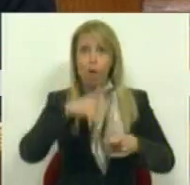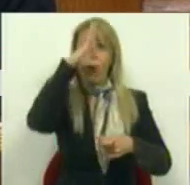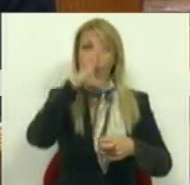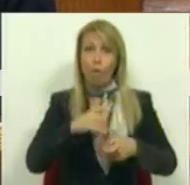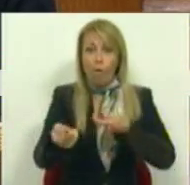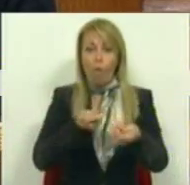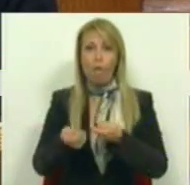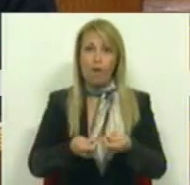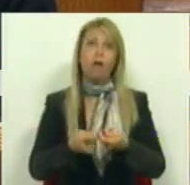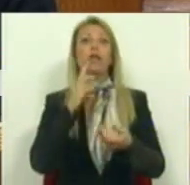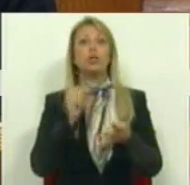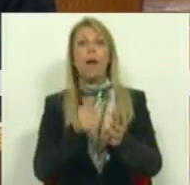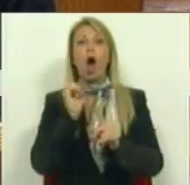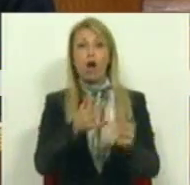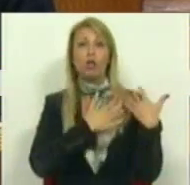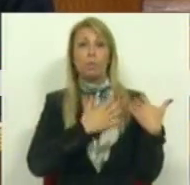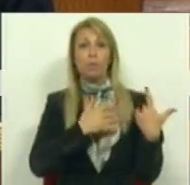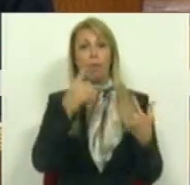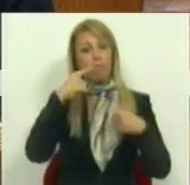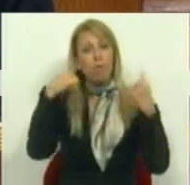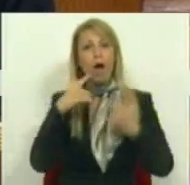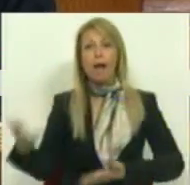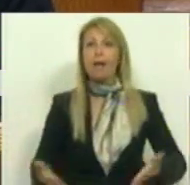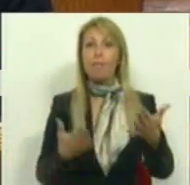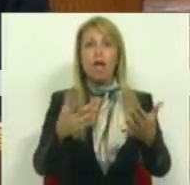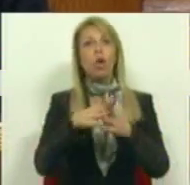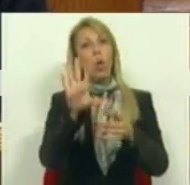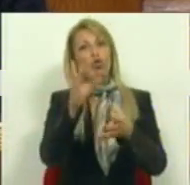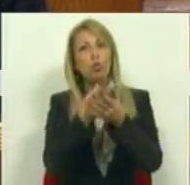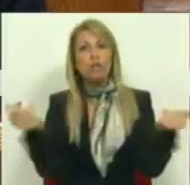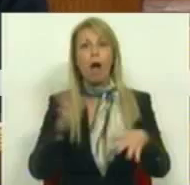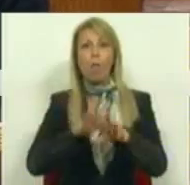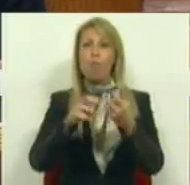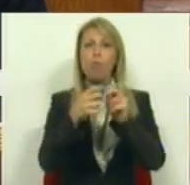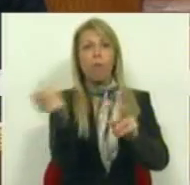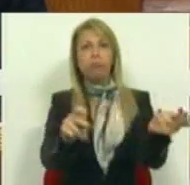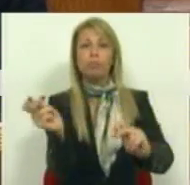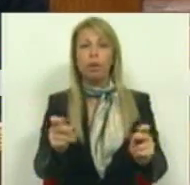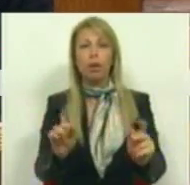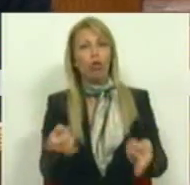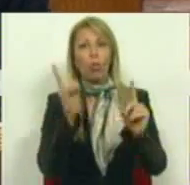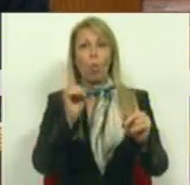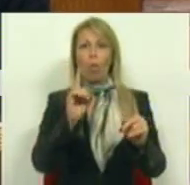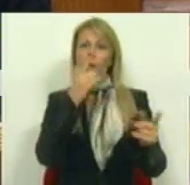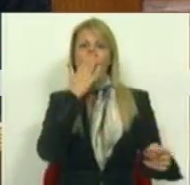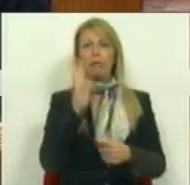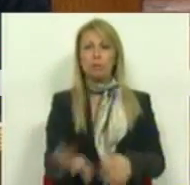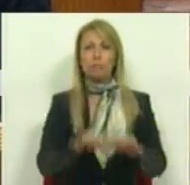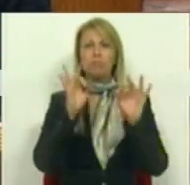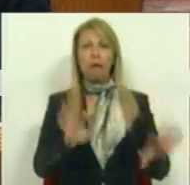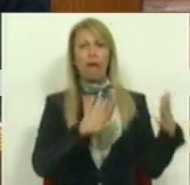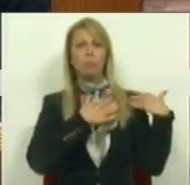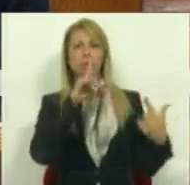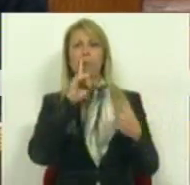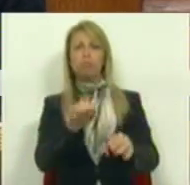e que aponte caminhos e soluções para os problemas encontrados. Não que se comporte como os irresponsáveis que puxam o sinal de alarme